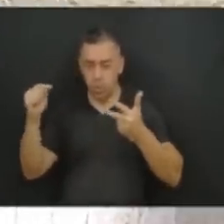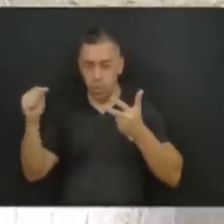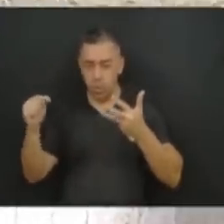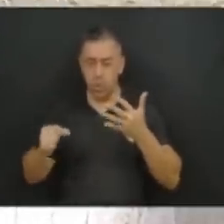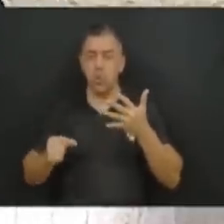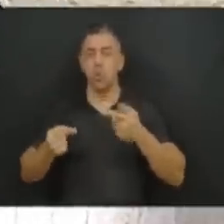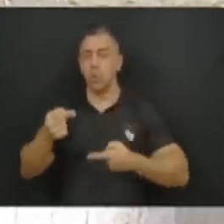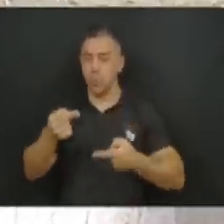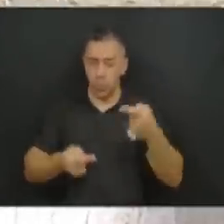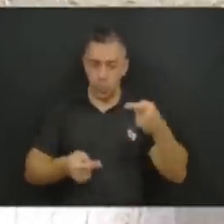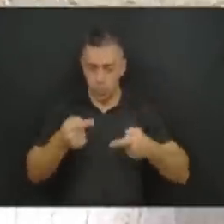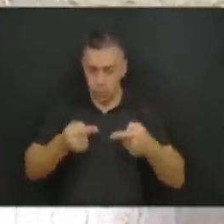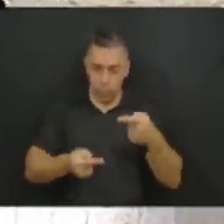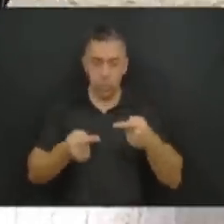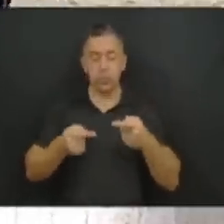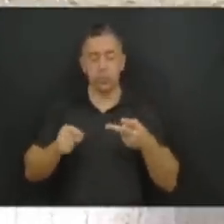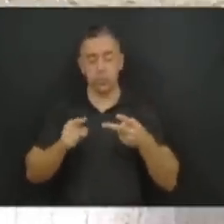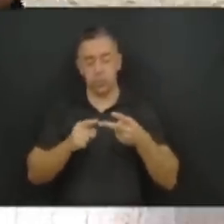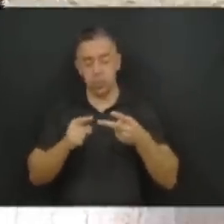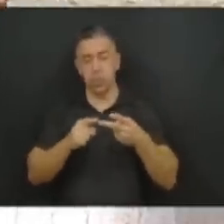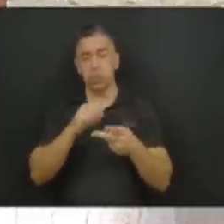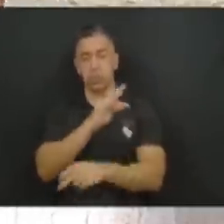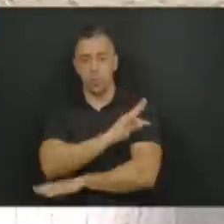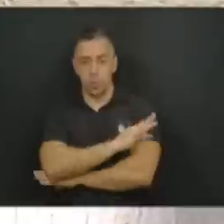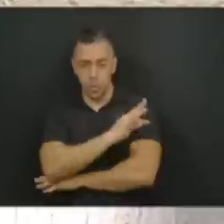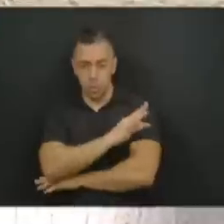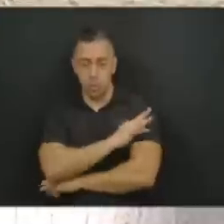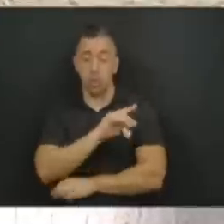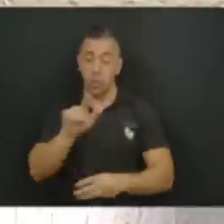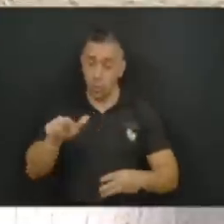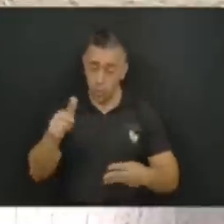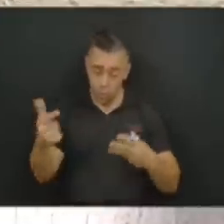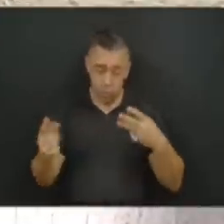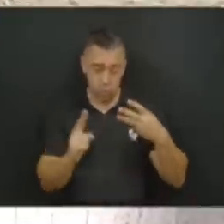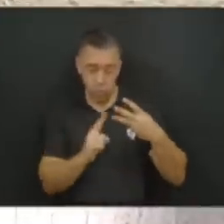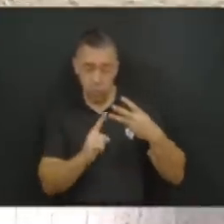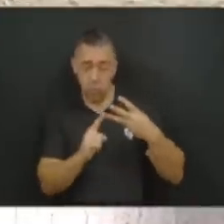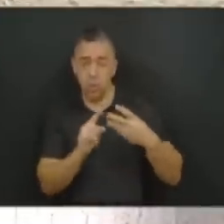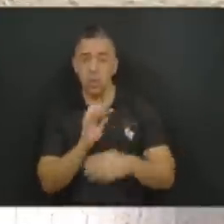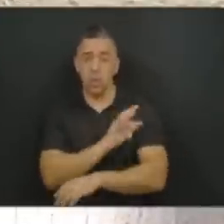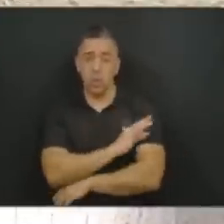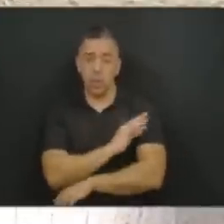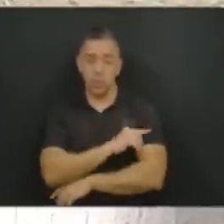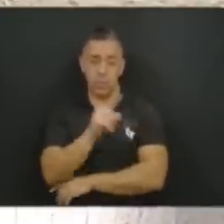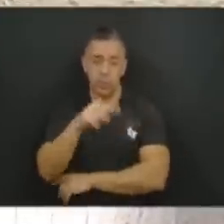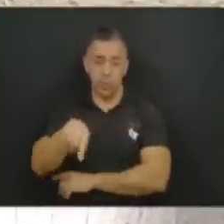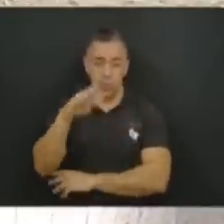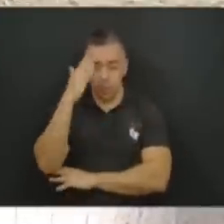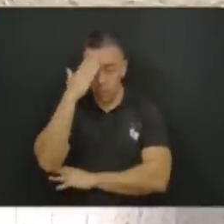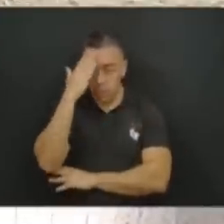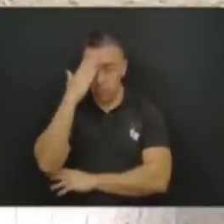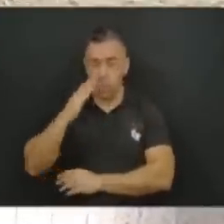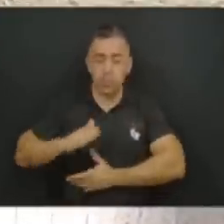vou trazer e trouxe aspectos técnicos pode trazer outros aspectos técnicos Agora se a saber